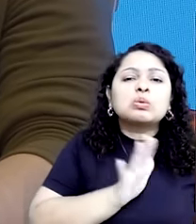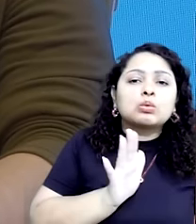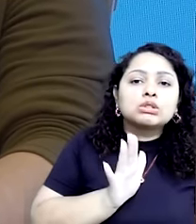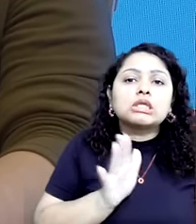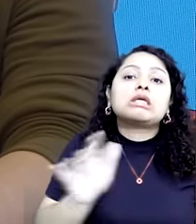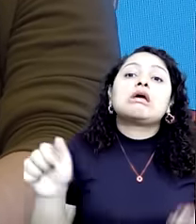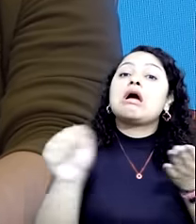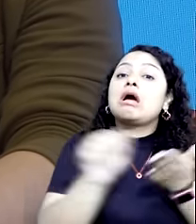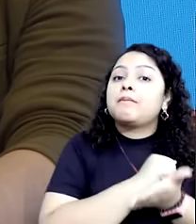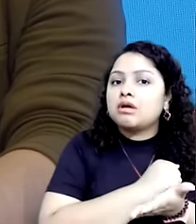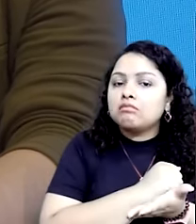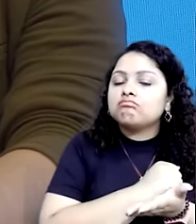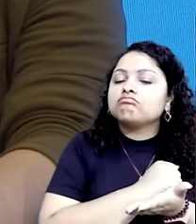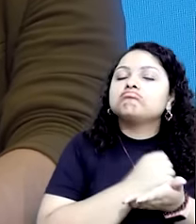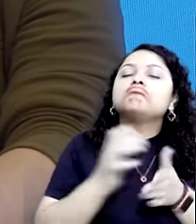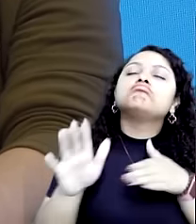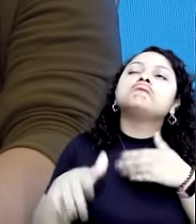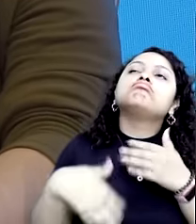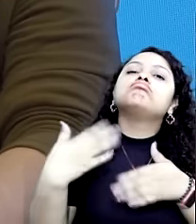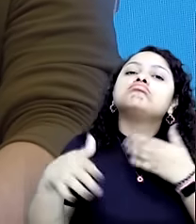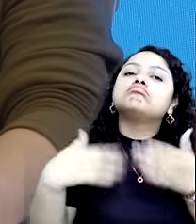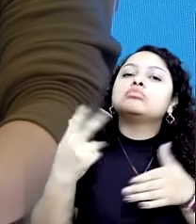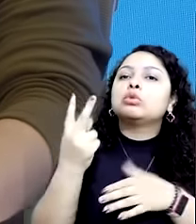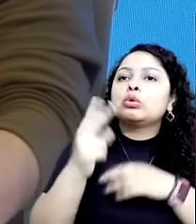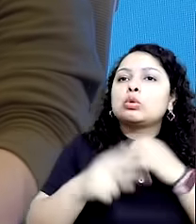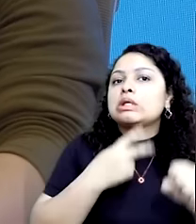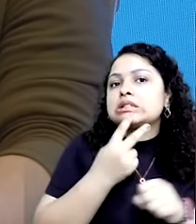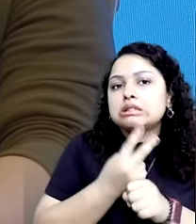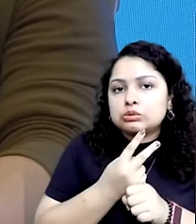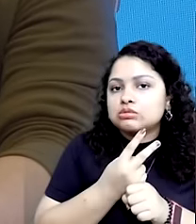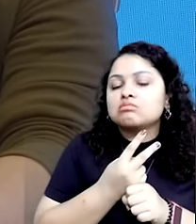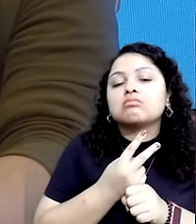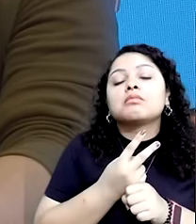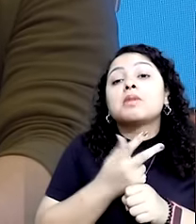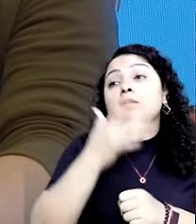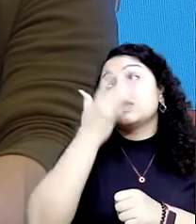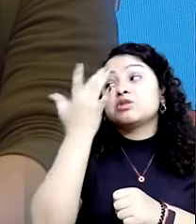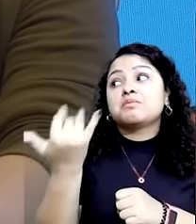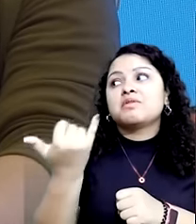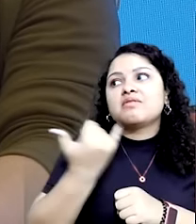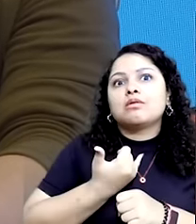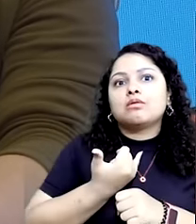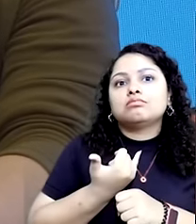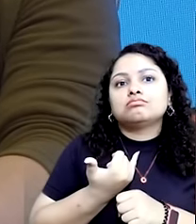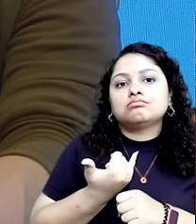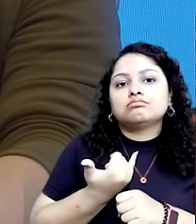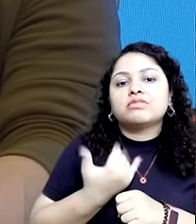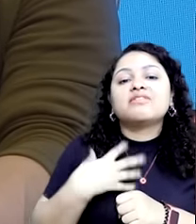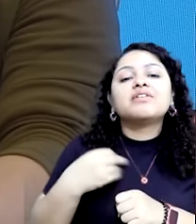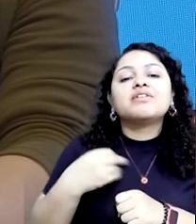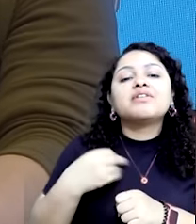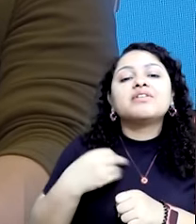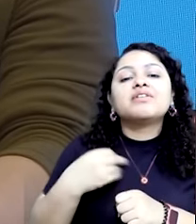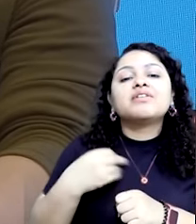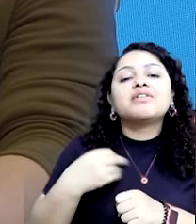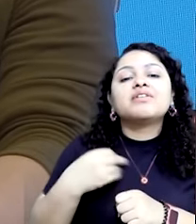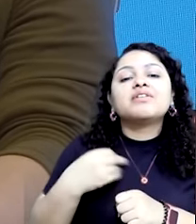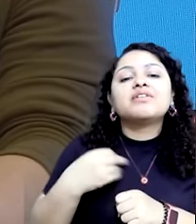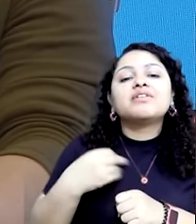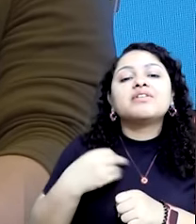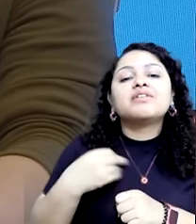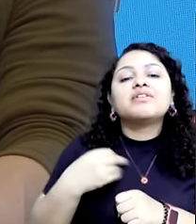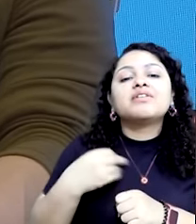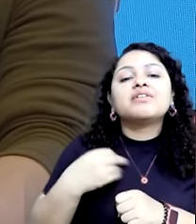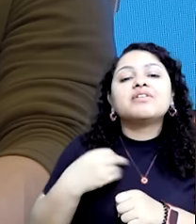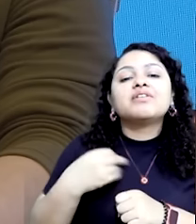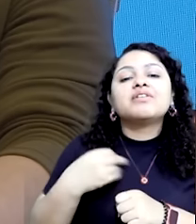deletei E aí um belo dia depois dois anos sei lá alguém me meu um dos meus filhos falou ah eu tô usando o camp Fi Ah